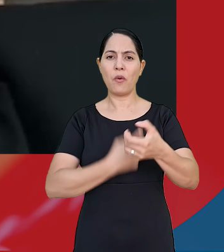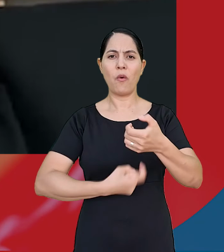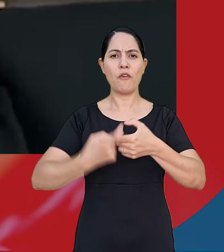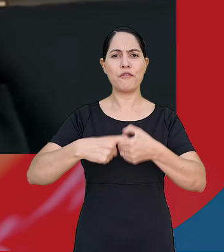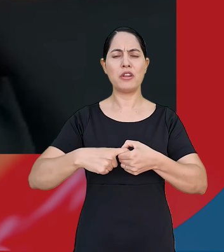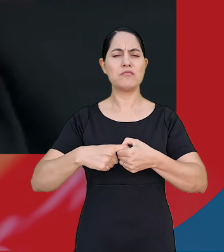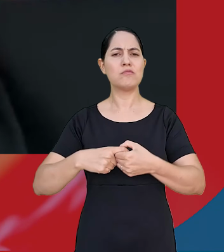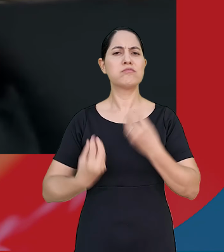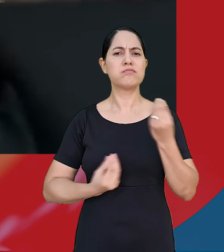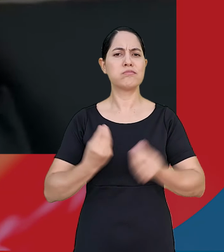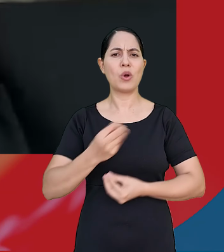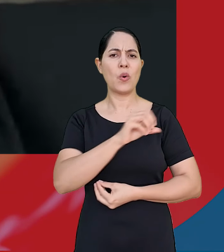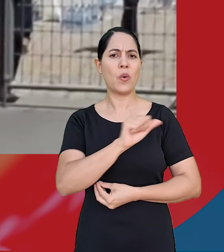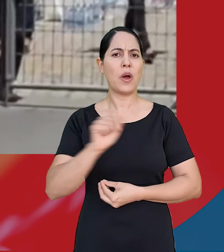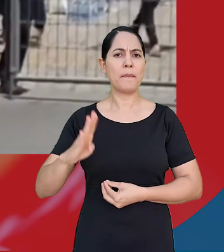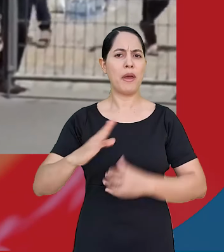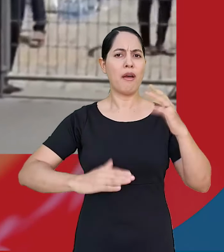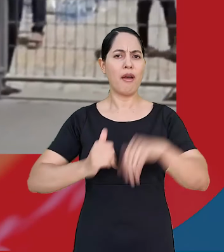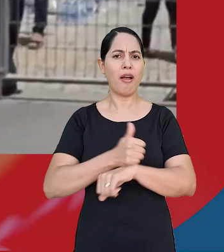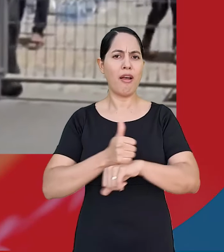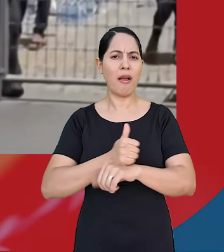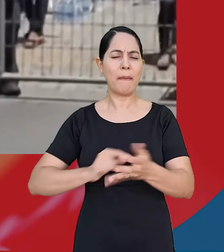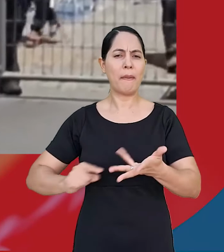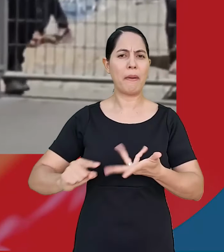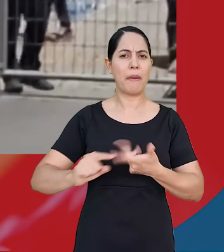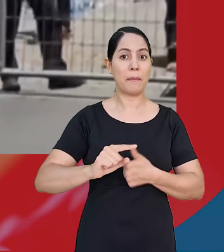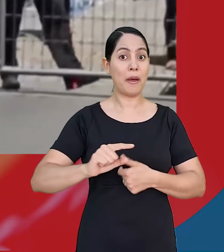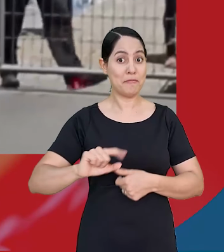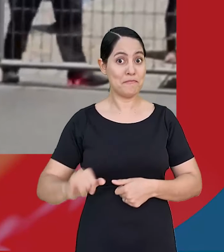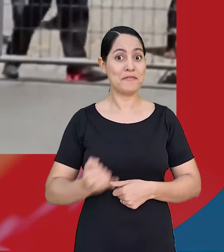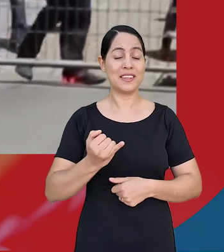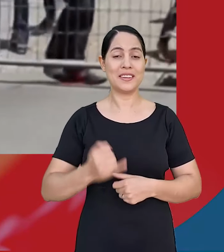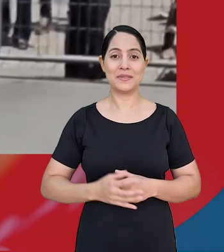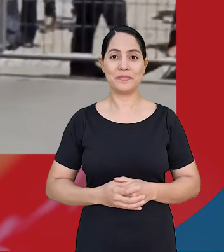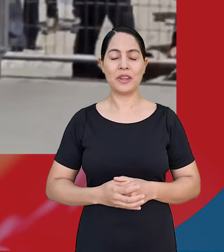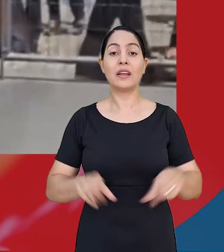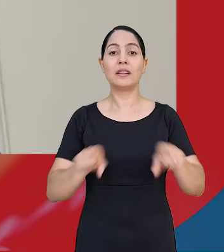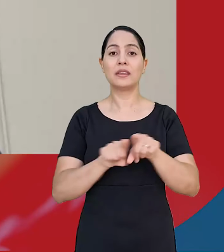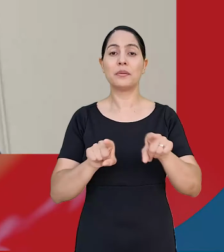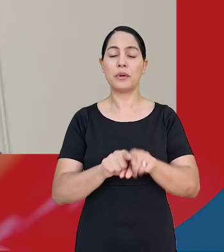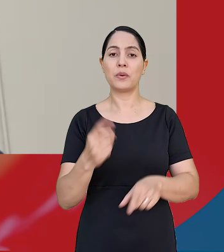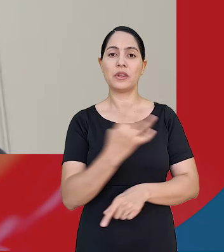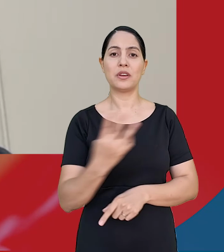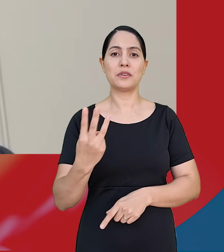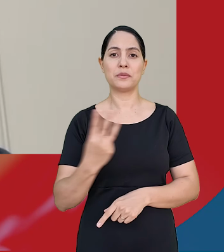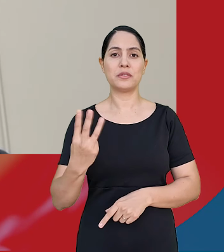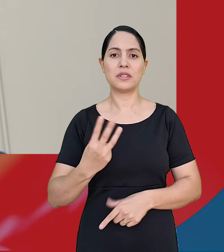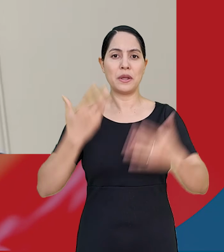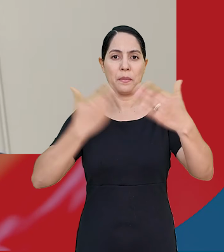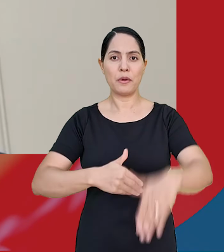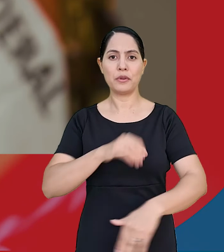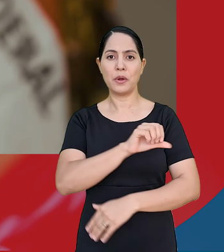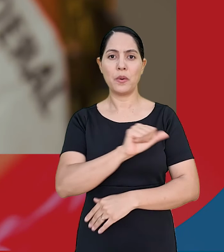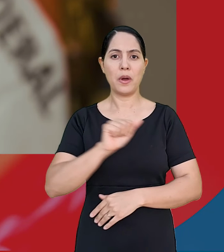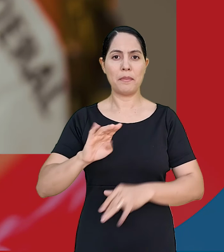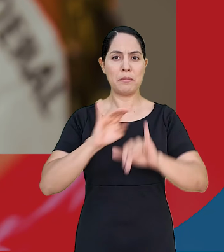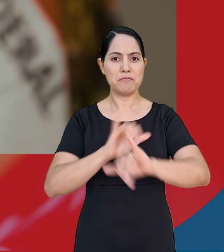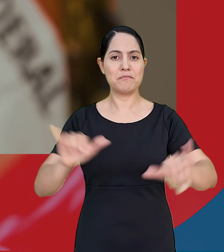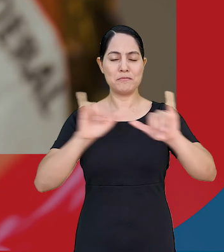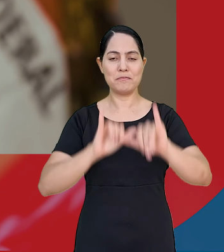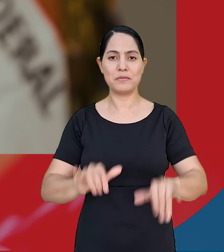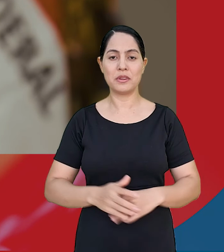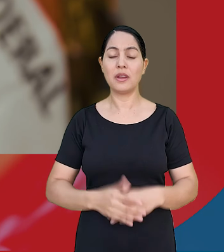de ser um profissional OAB. As últimas notícias do 43º Exame de Ordem Unificado.